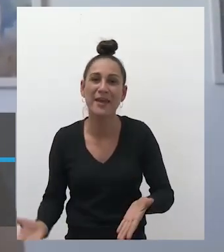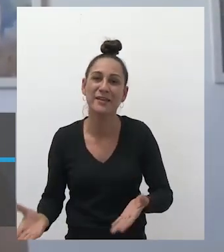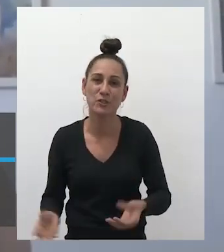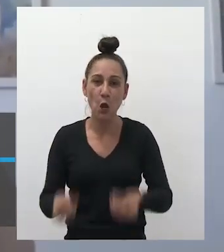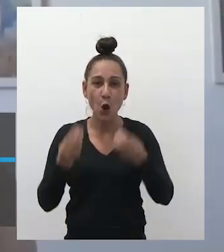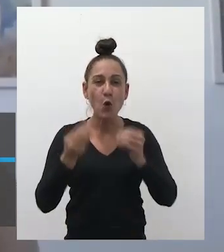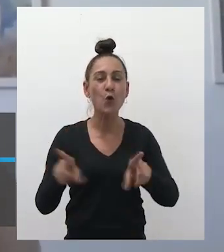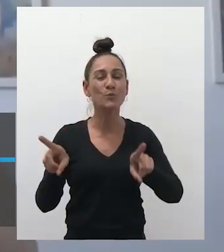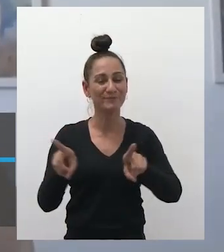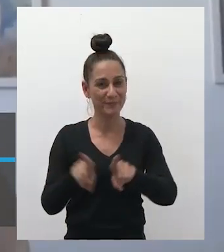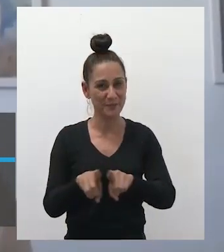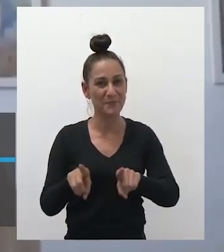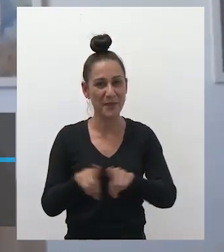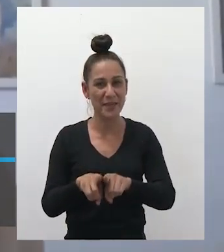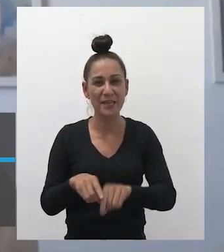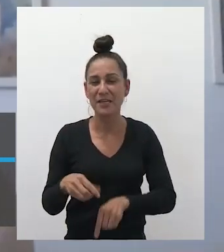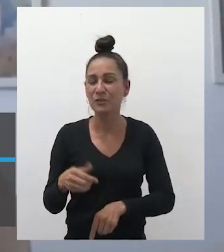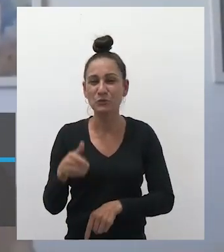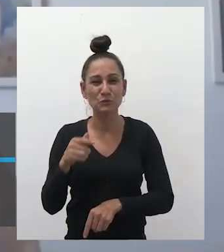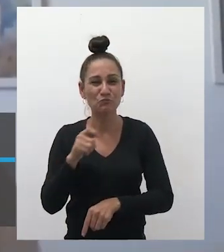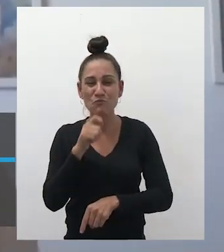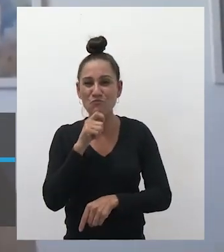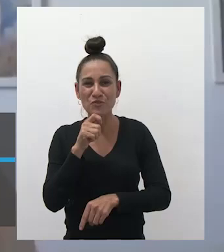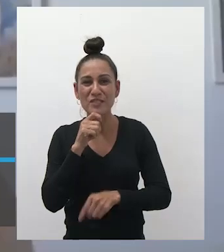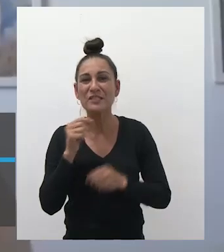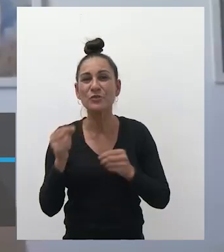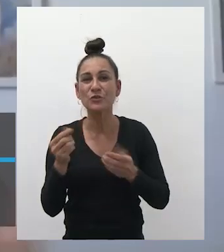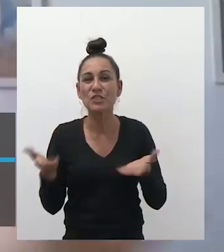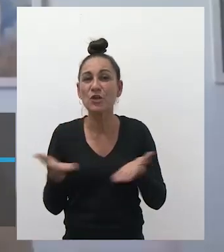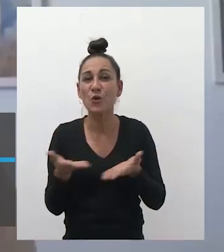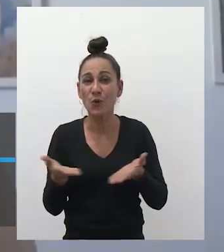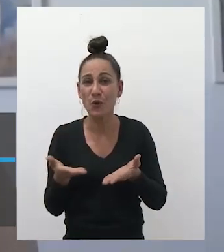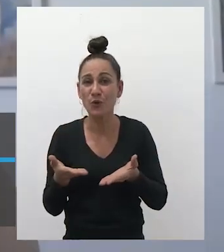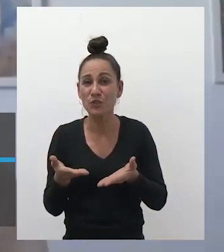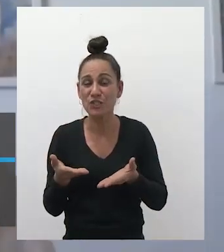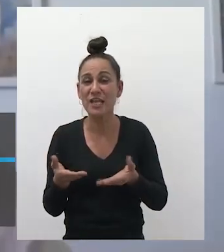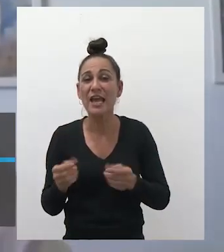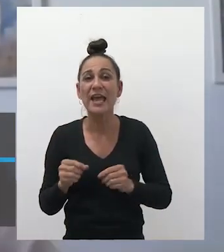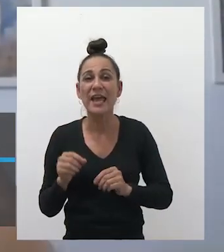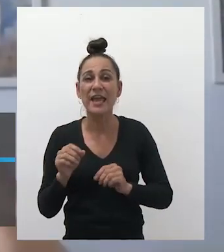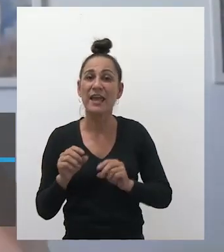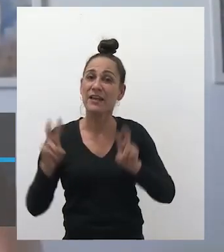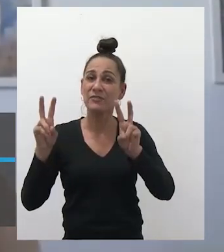Como também não adianta, seria falacioso nós falarmos aí